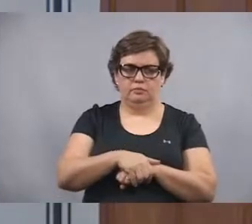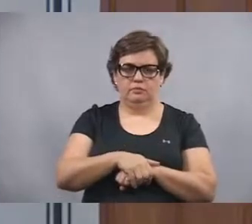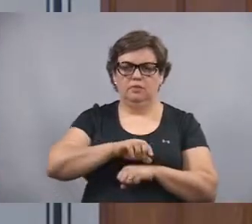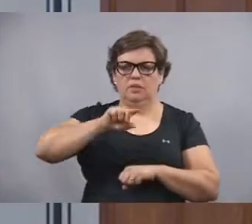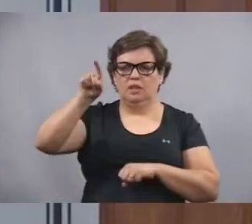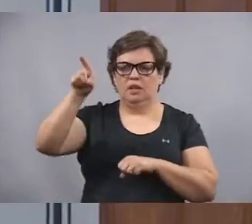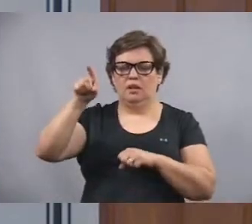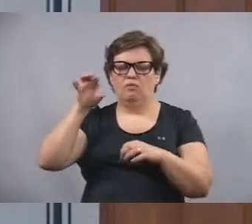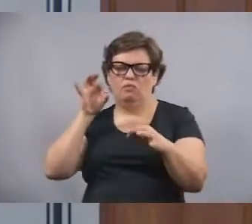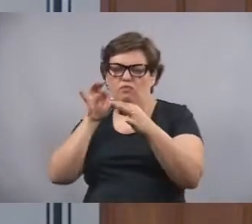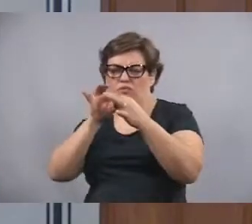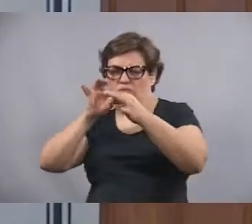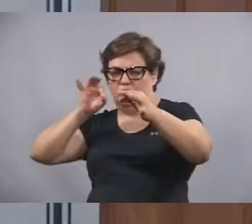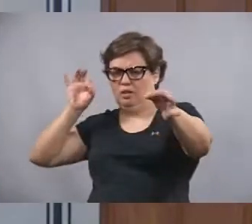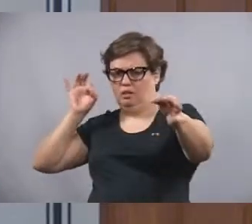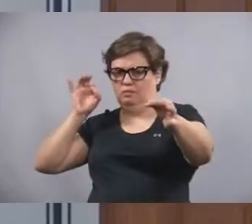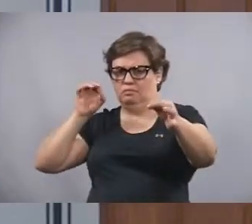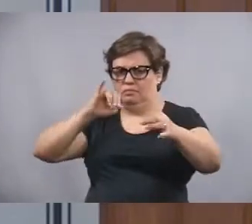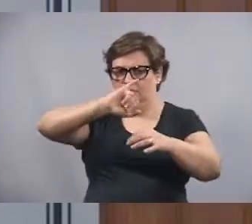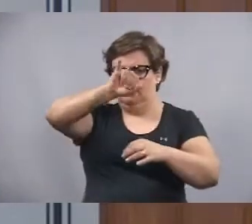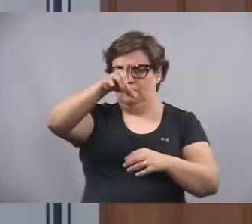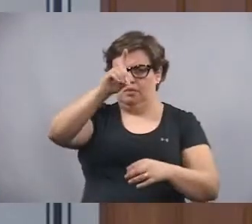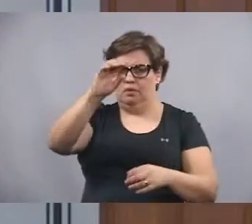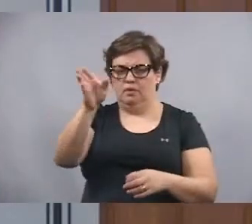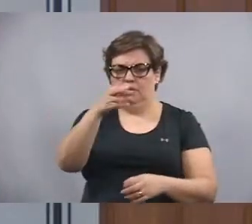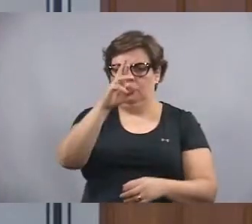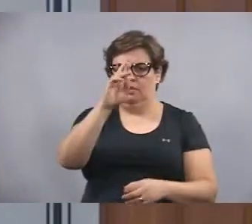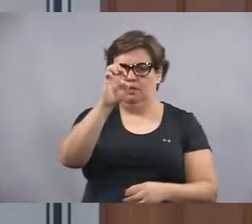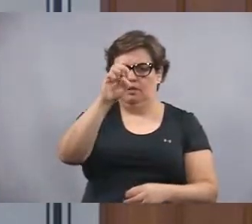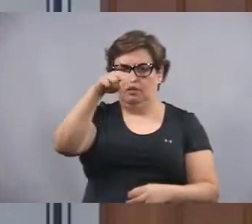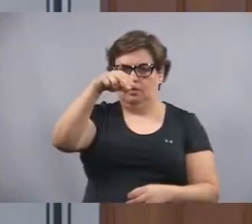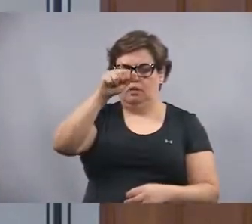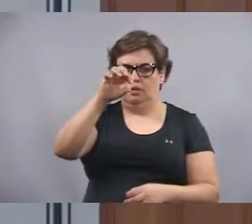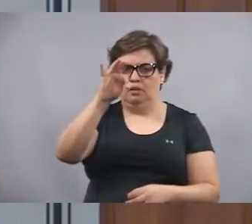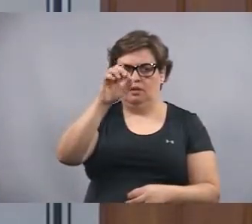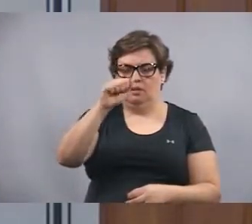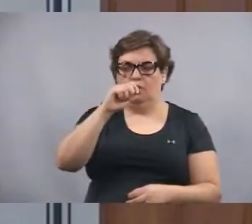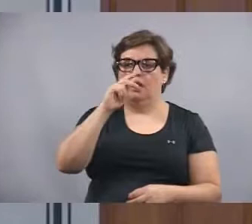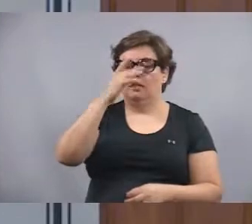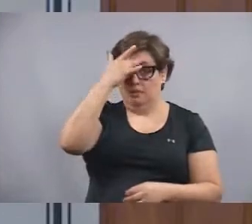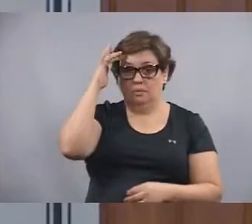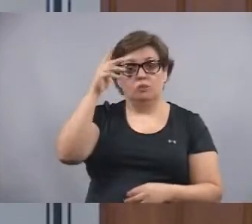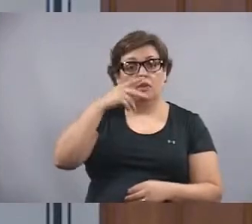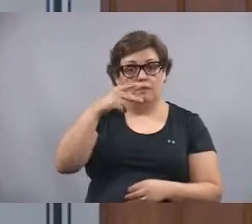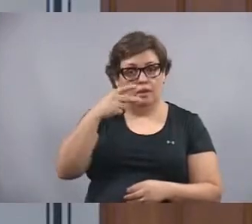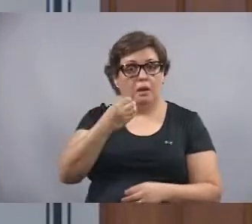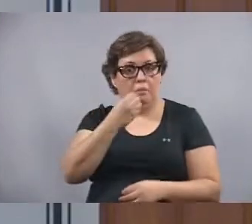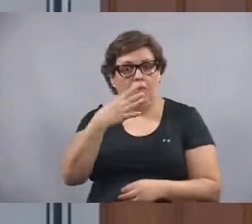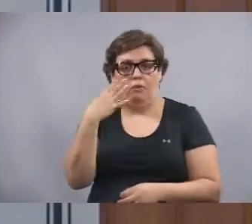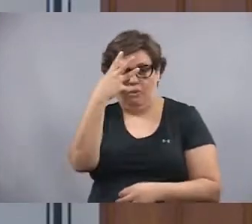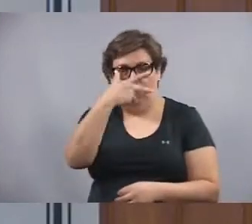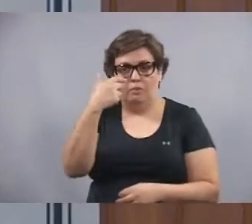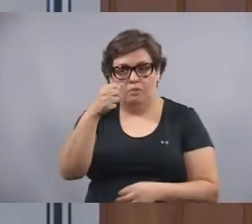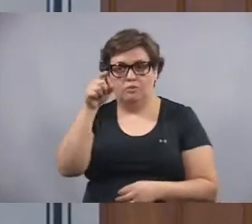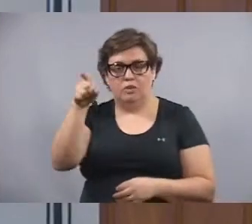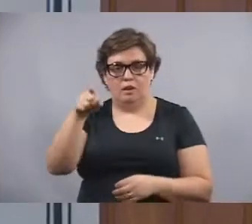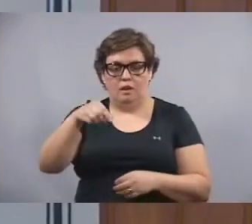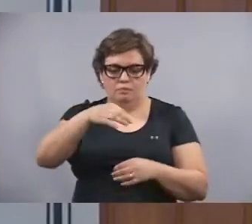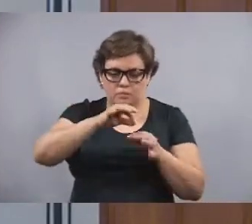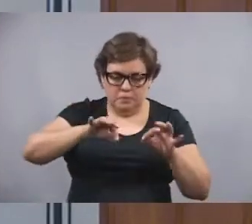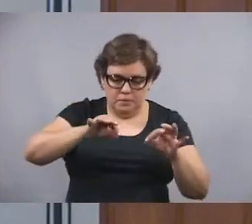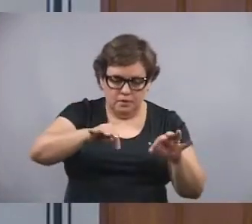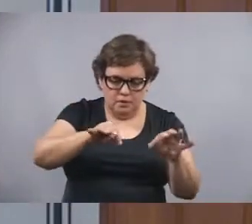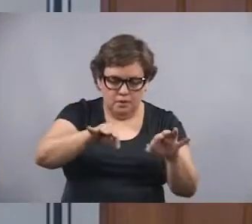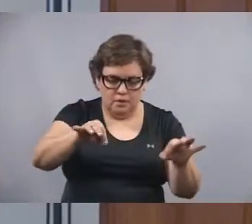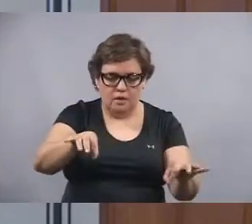no final, no Jardim Renata, veio morador falar que está bonitinho lá, fizeram as demarcações de solo,